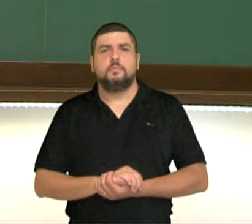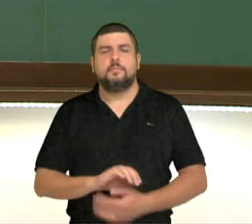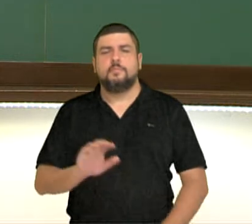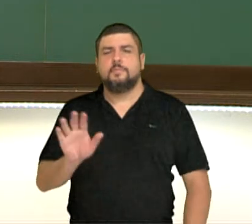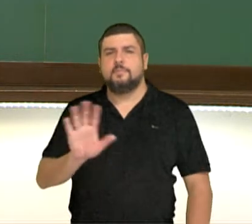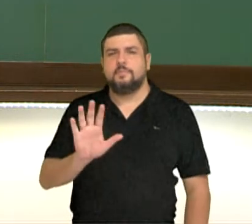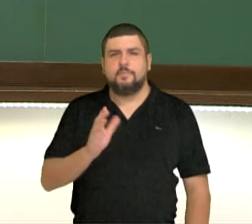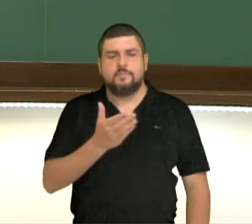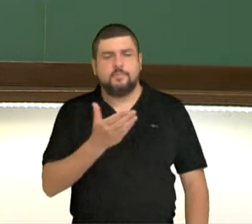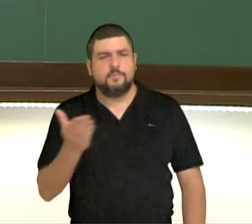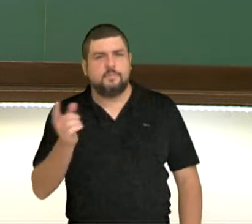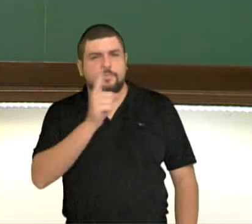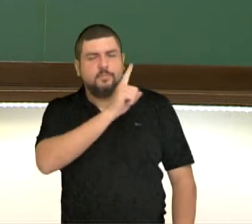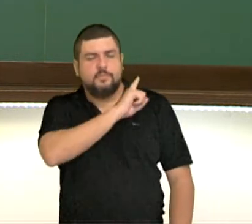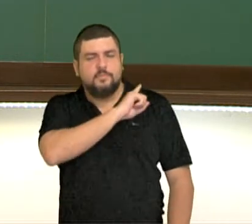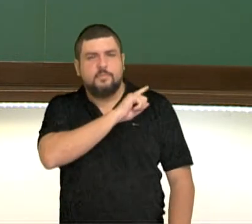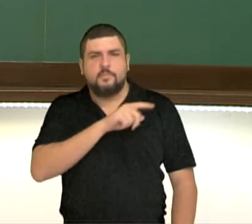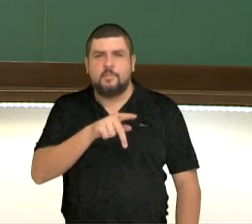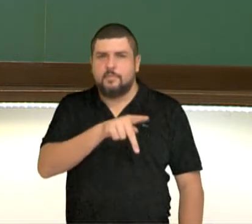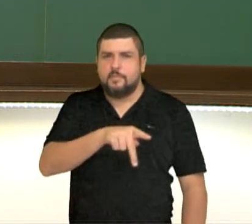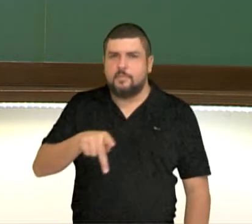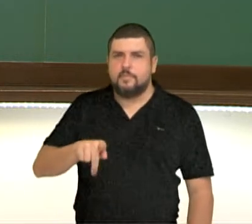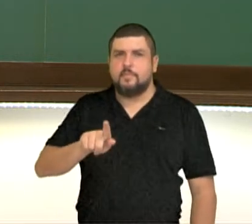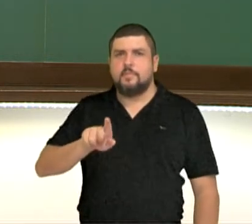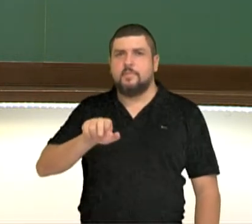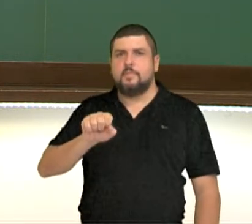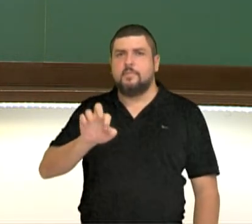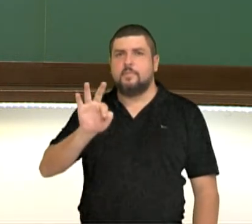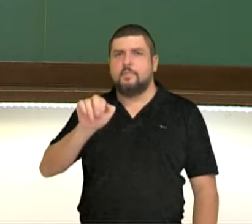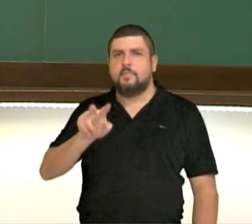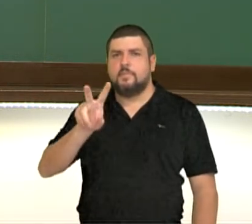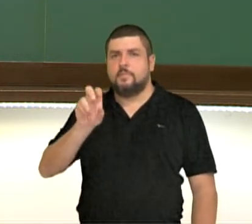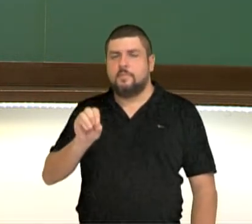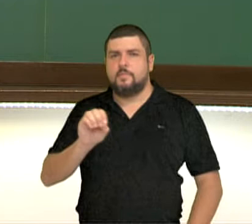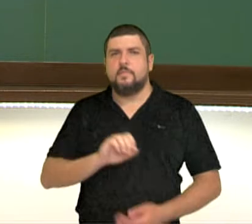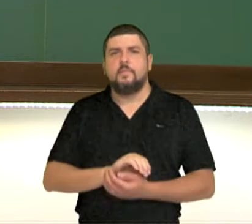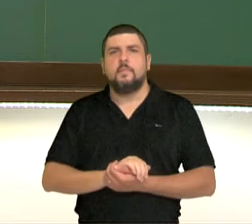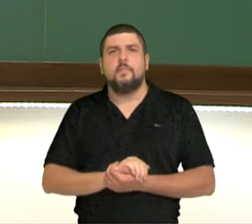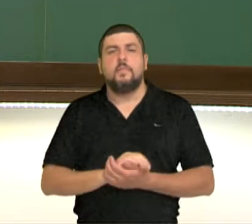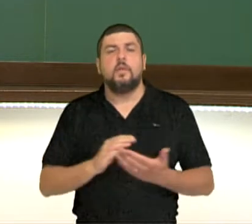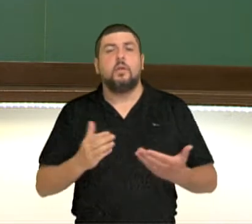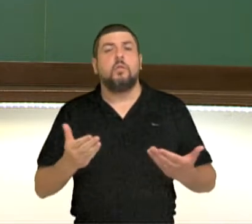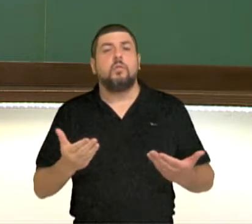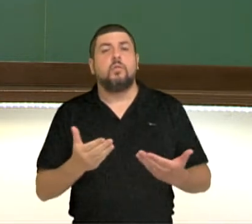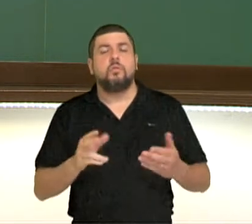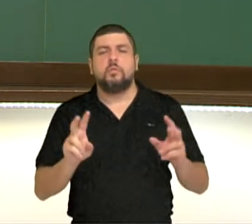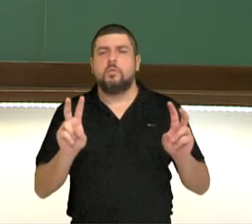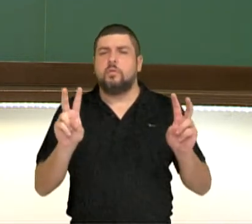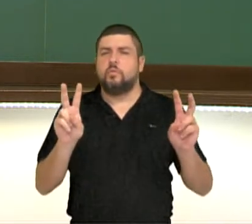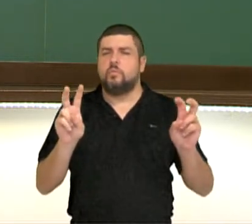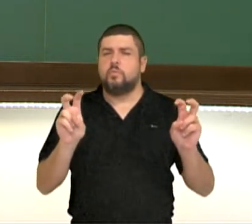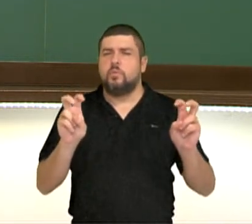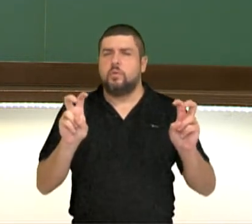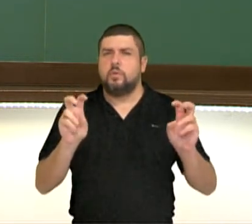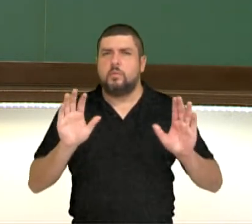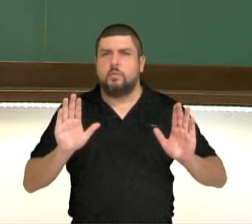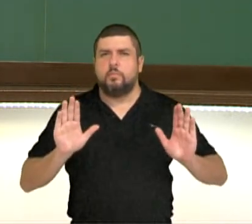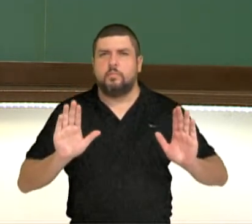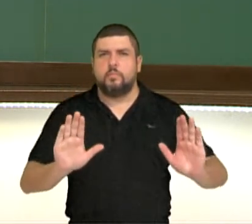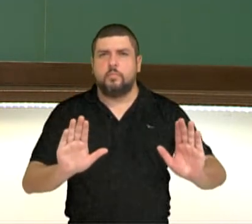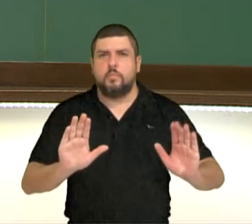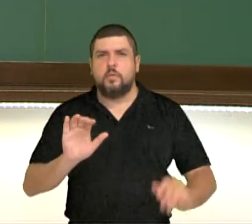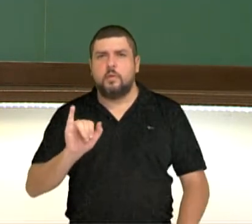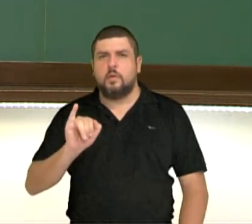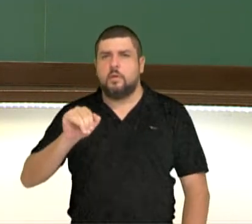Olá, estudantes da primeira série. Quem está falando aqui é o professor Gustavo Treveder e hoje nós vamos falar sobre impulso. Acompanhe aqui